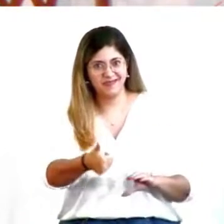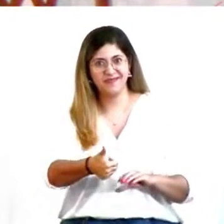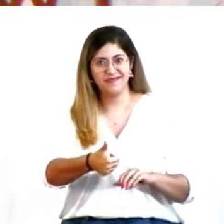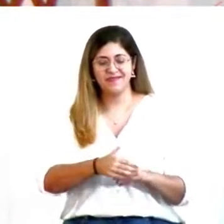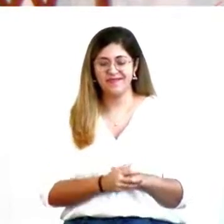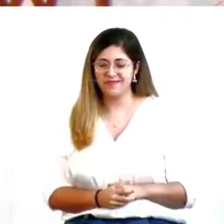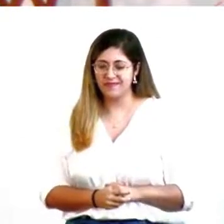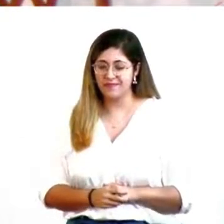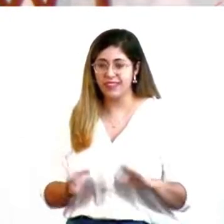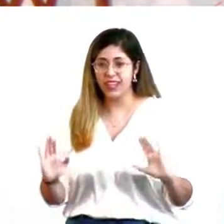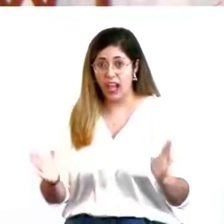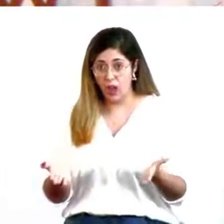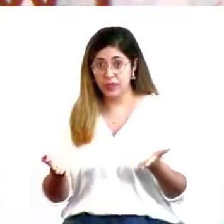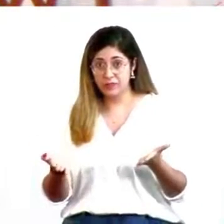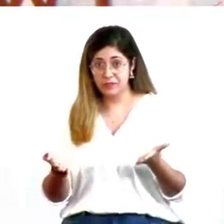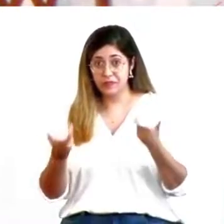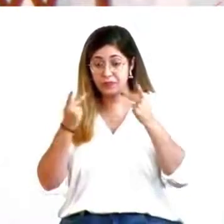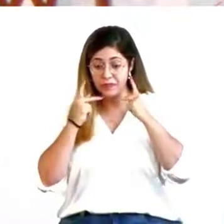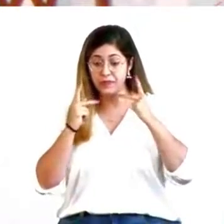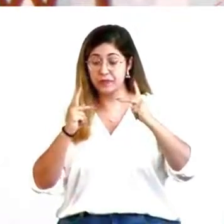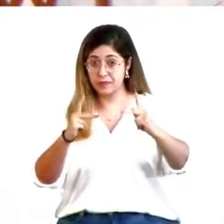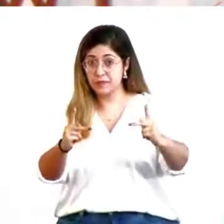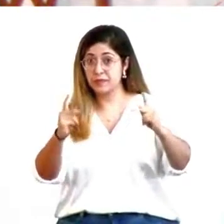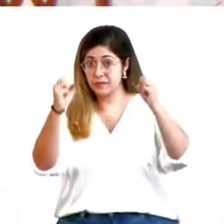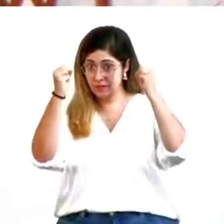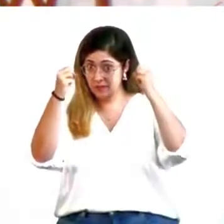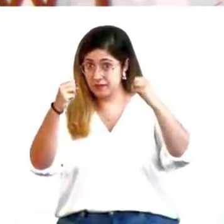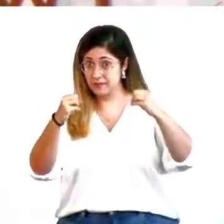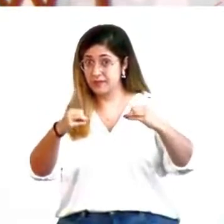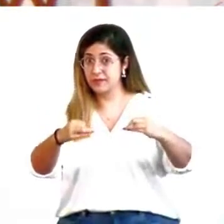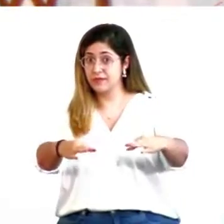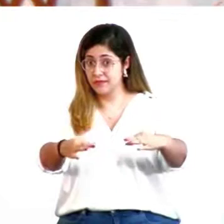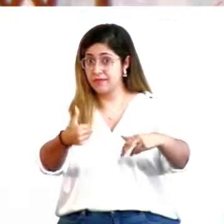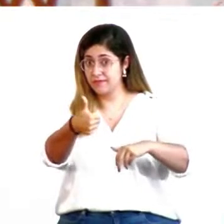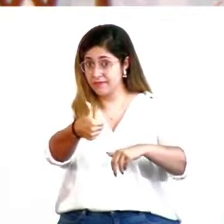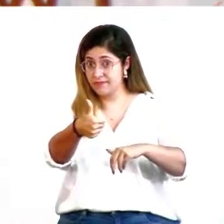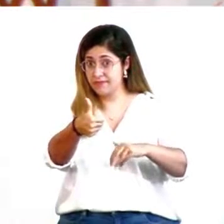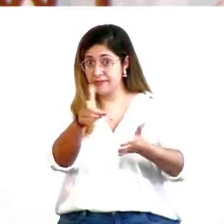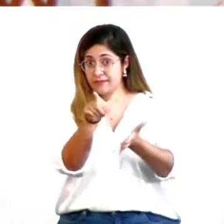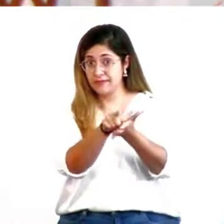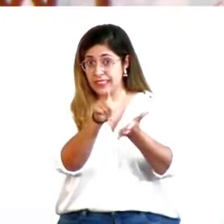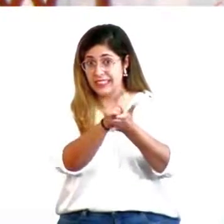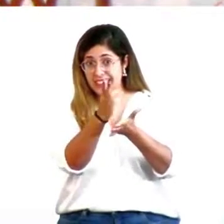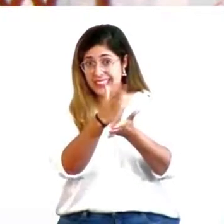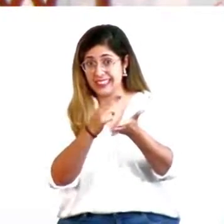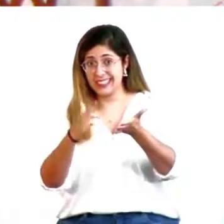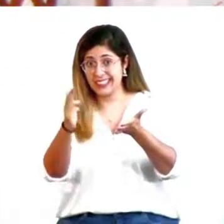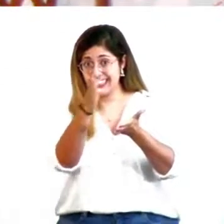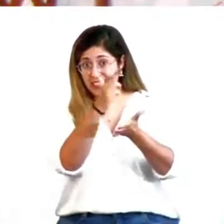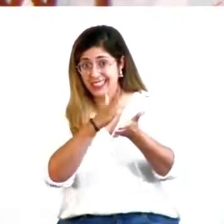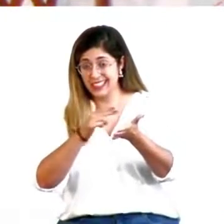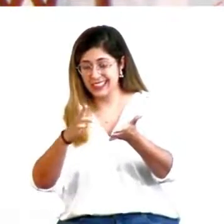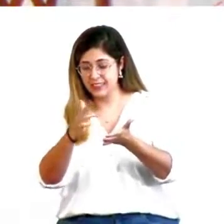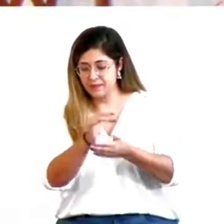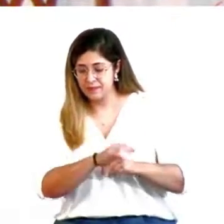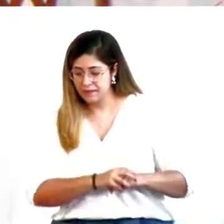então trabalhar, e é muito trabalho para vocês. Por quê? Vou pedir para vocês na folha,